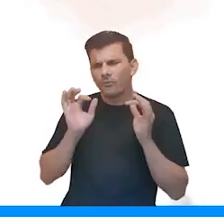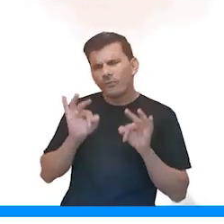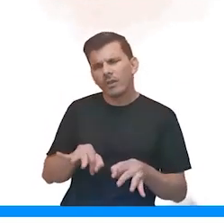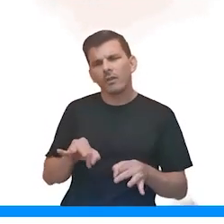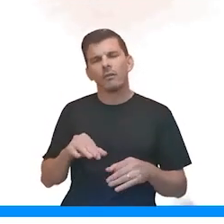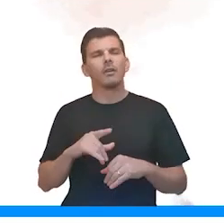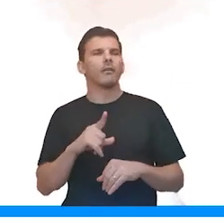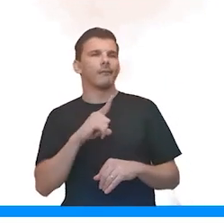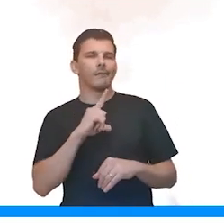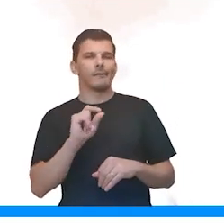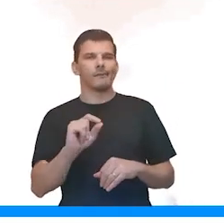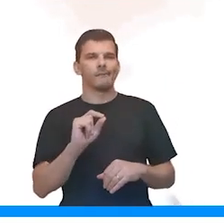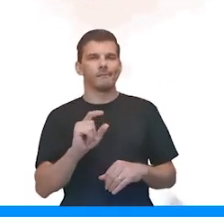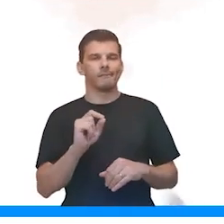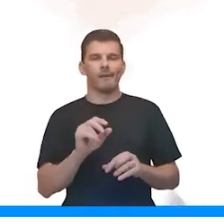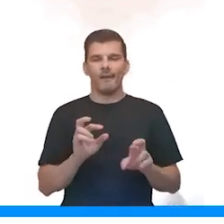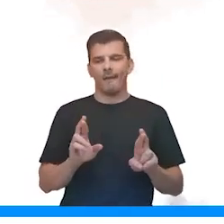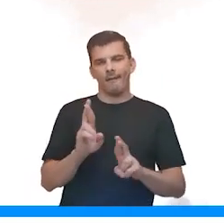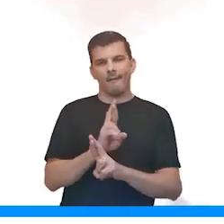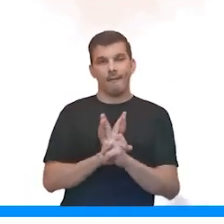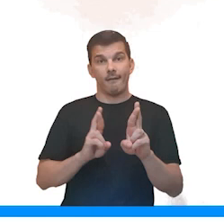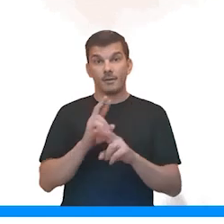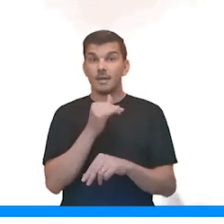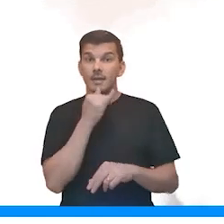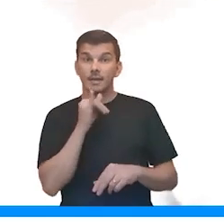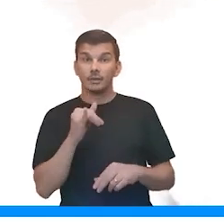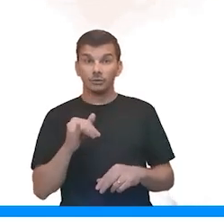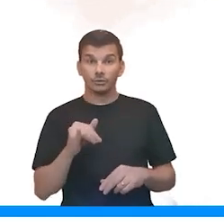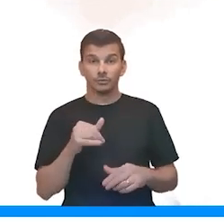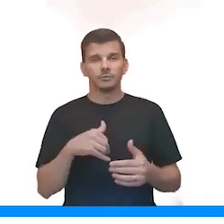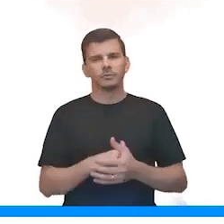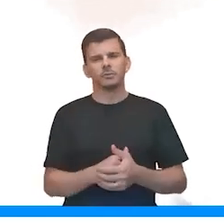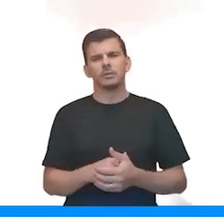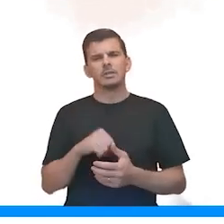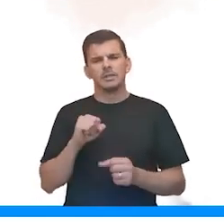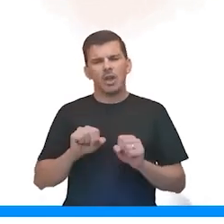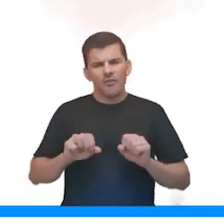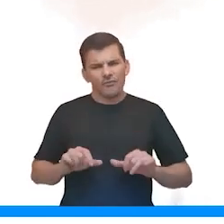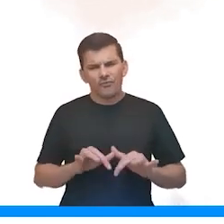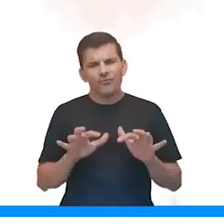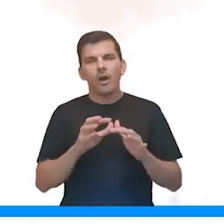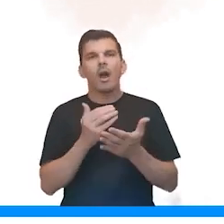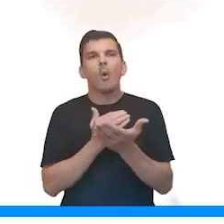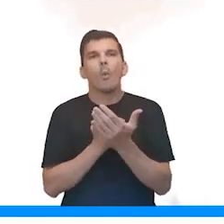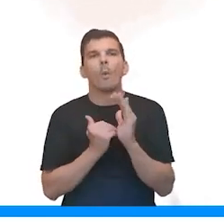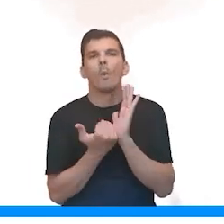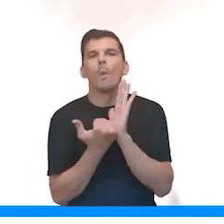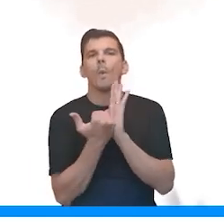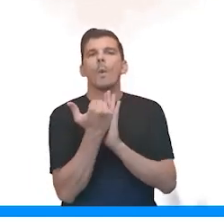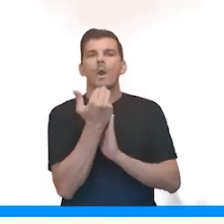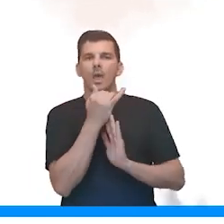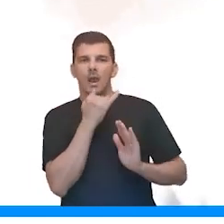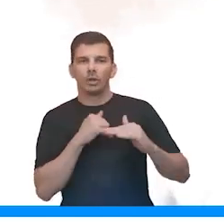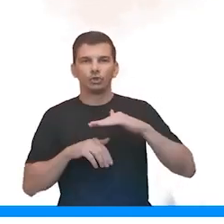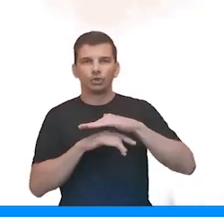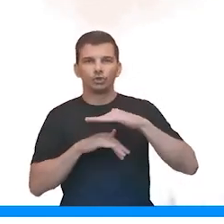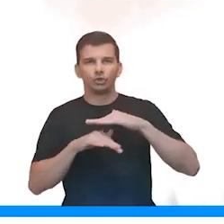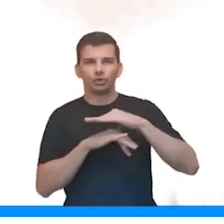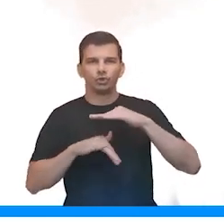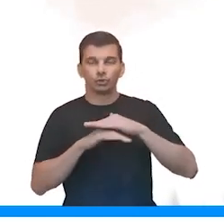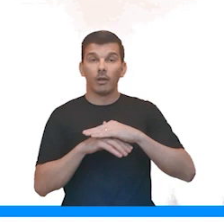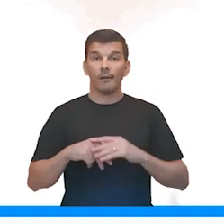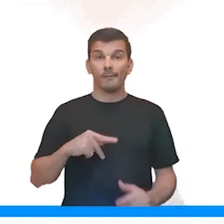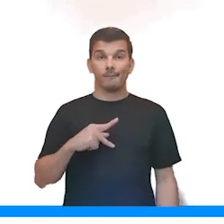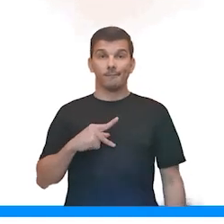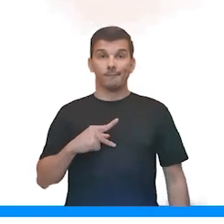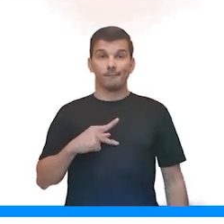Fechou? E por último, nós temos as relações da energia interna. Quando o gás ele aumenta a energia